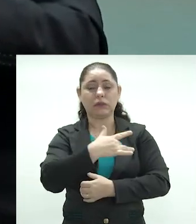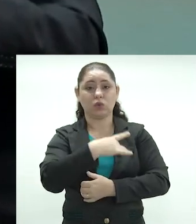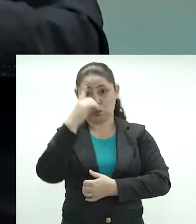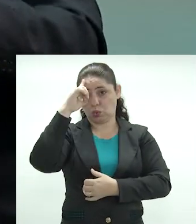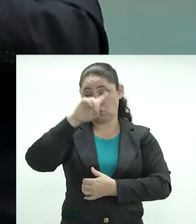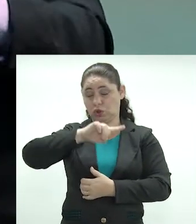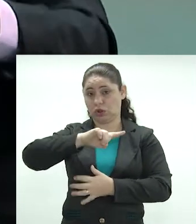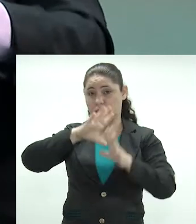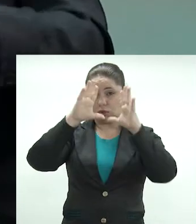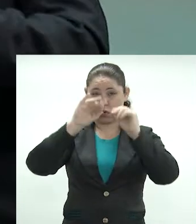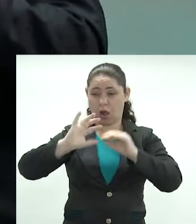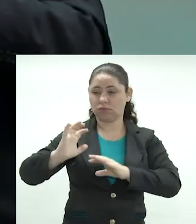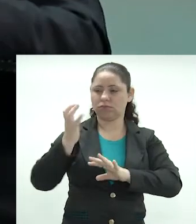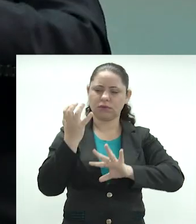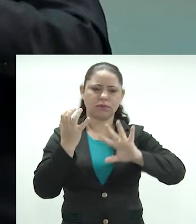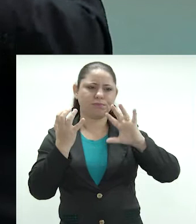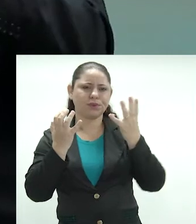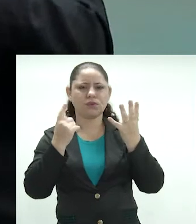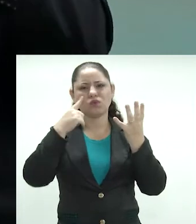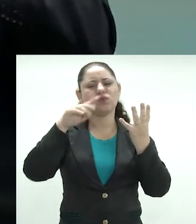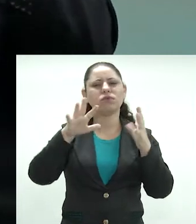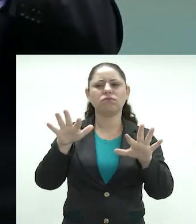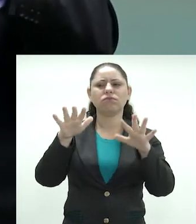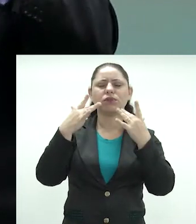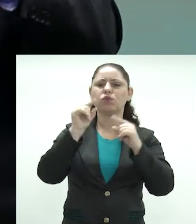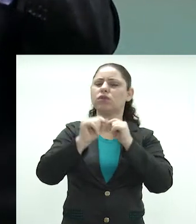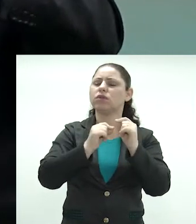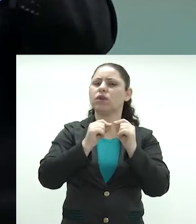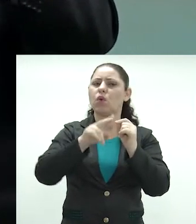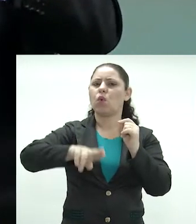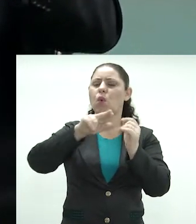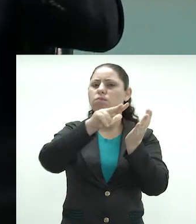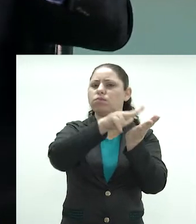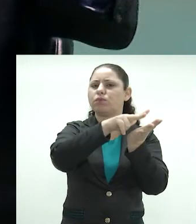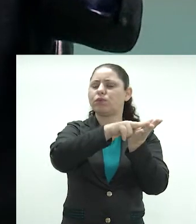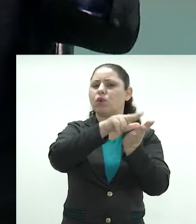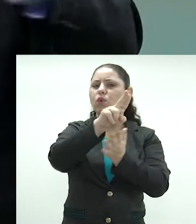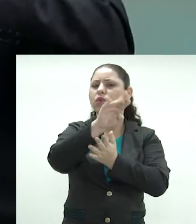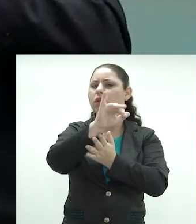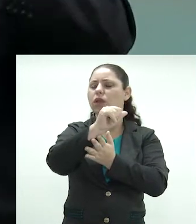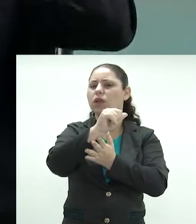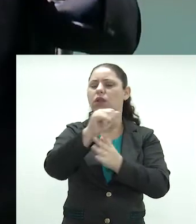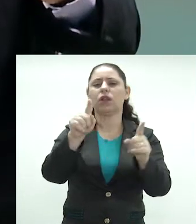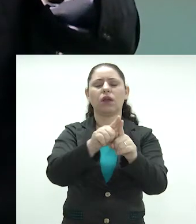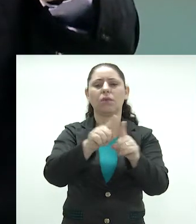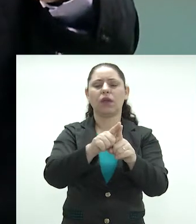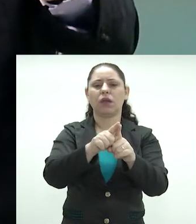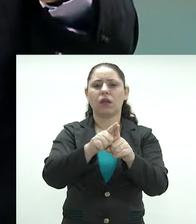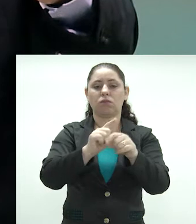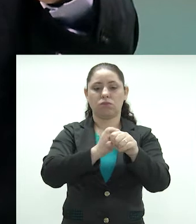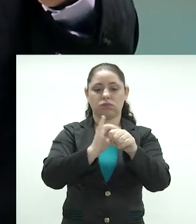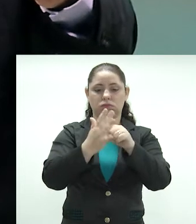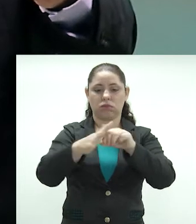do sistema de saúde do dia para a noite, isso vem ocorrendo, você percebe com a própria ocupação de leitos de UTI e ocupação